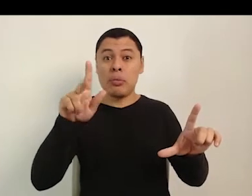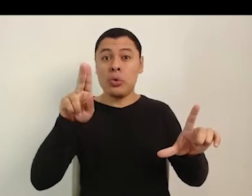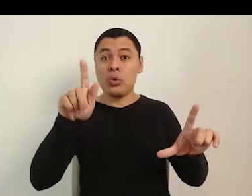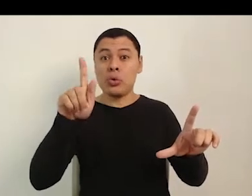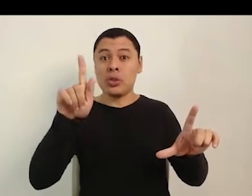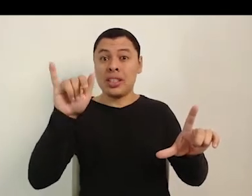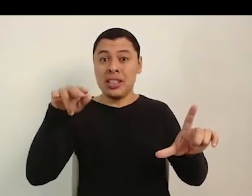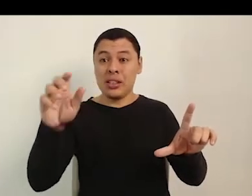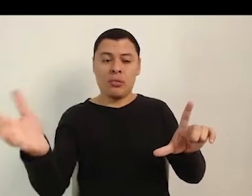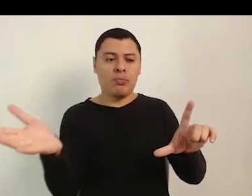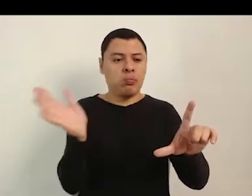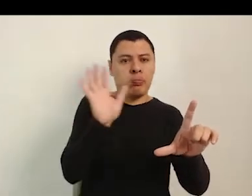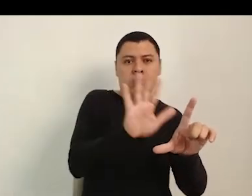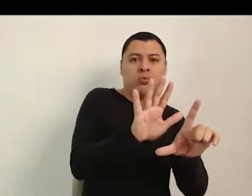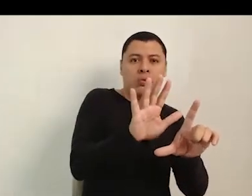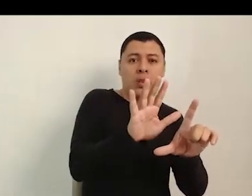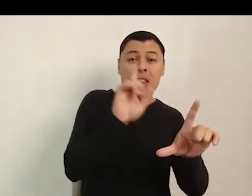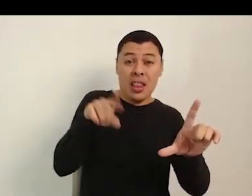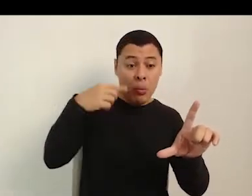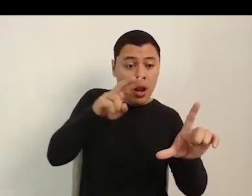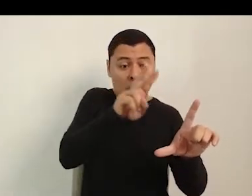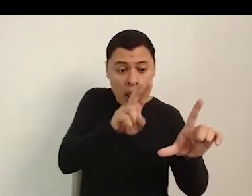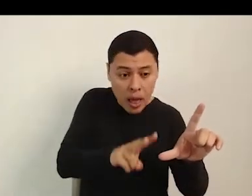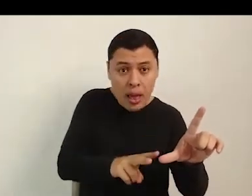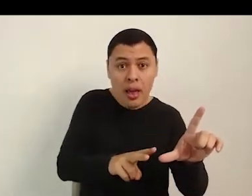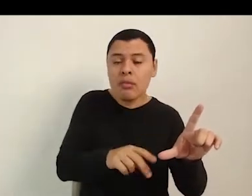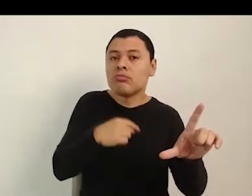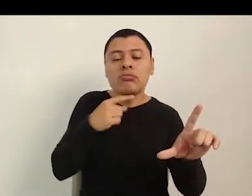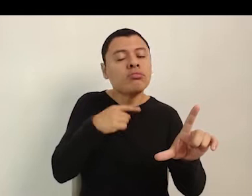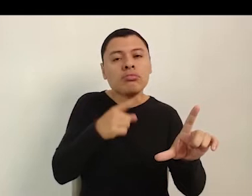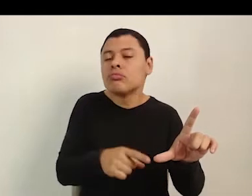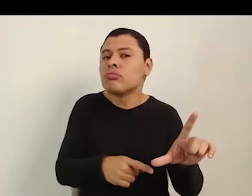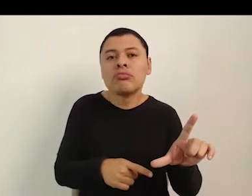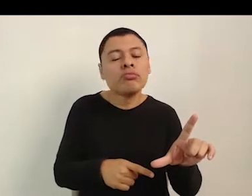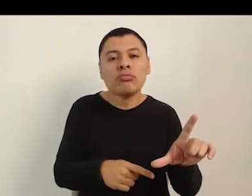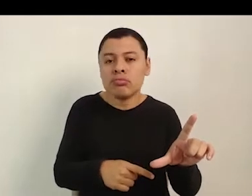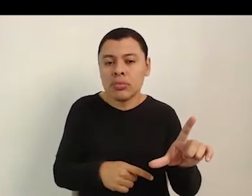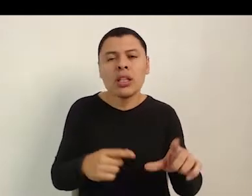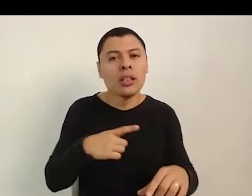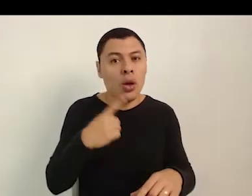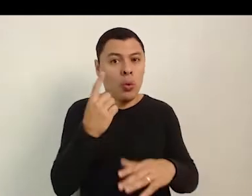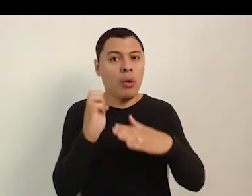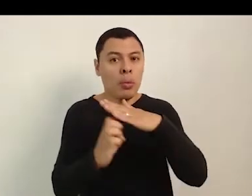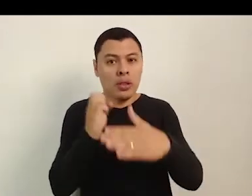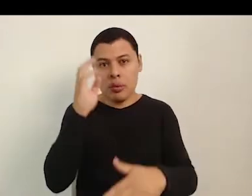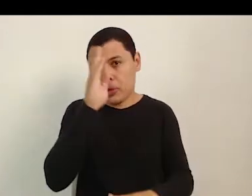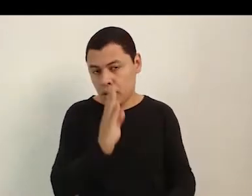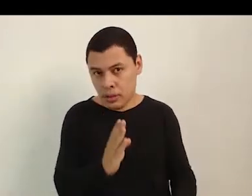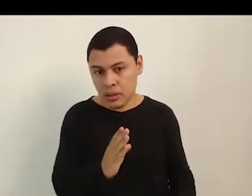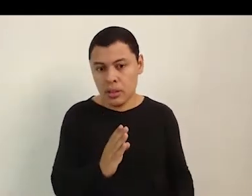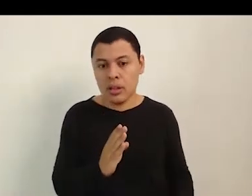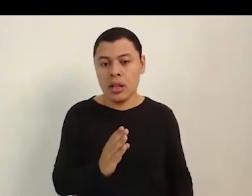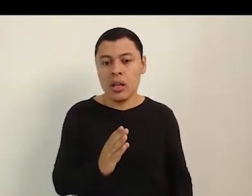ali em Exato. cima do seu site, da sua aplicação. Então, Inclusive, a gente... uma empresa brasileira, né, que na verdade eles falam